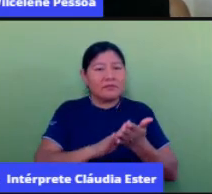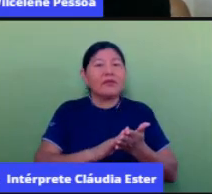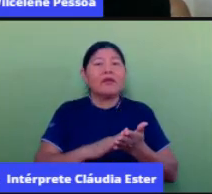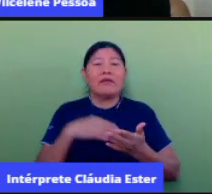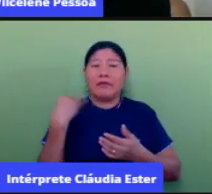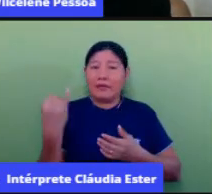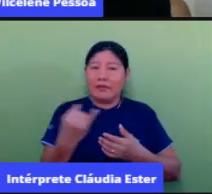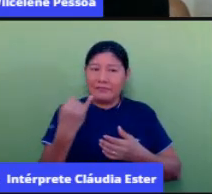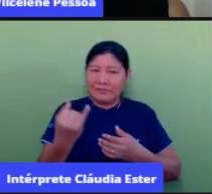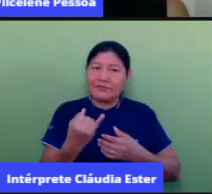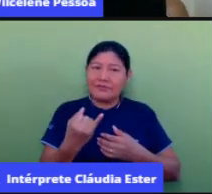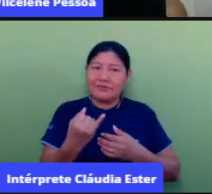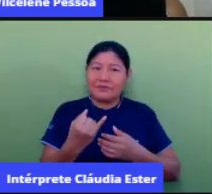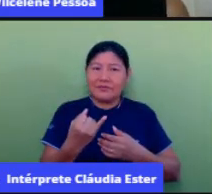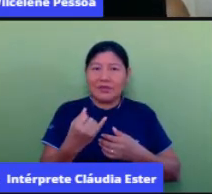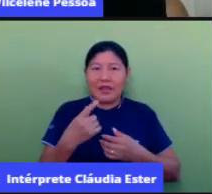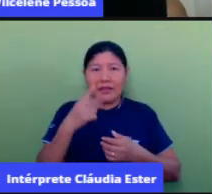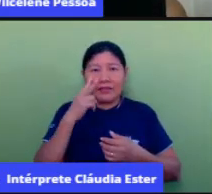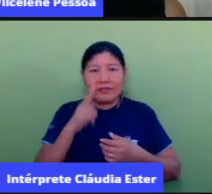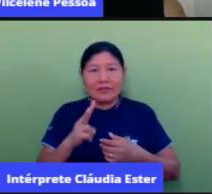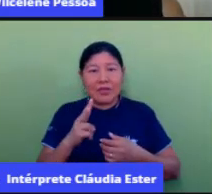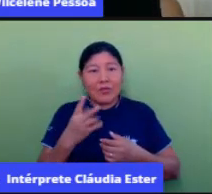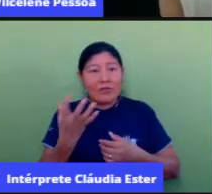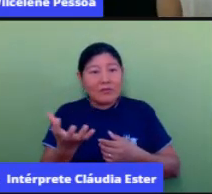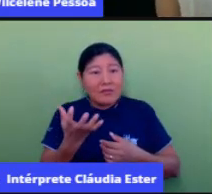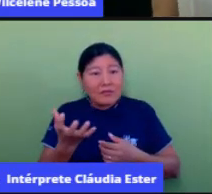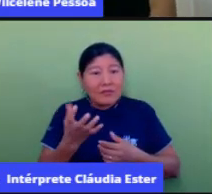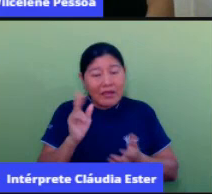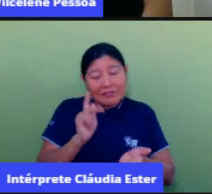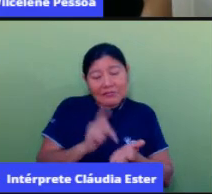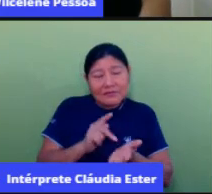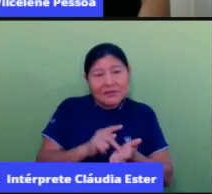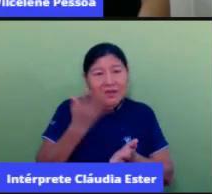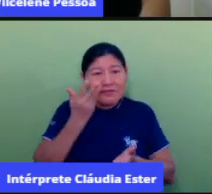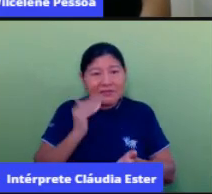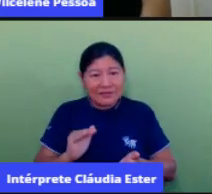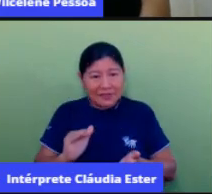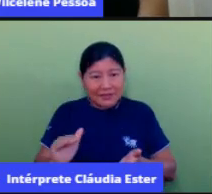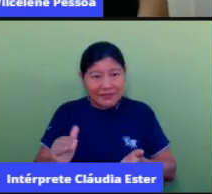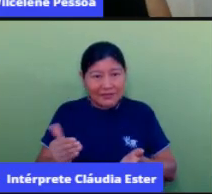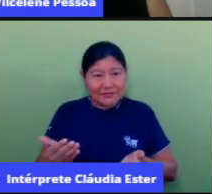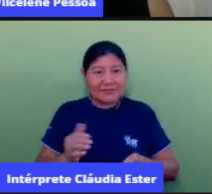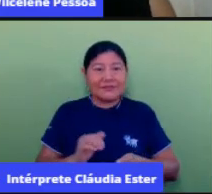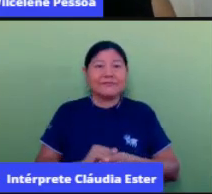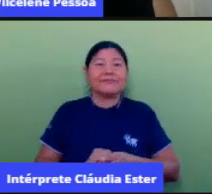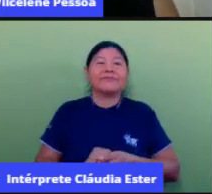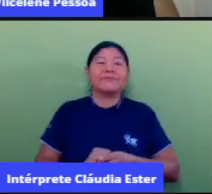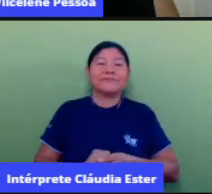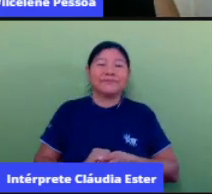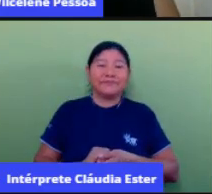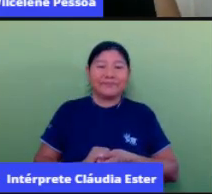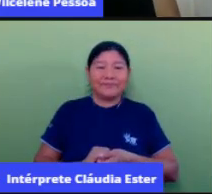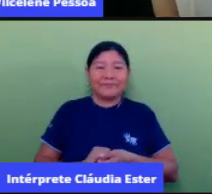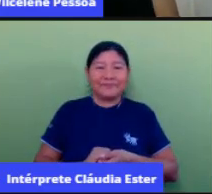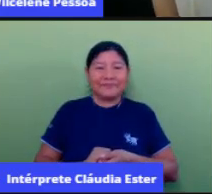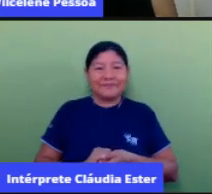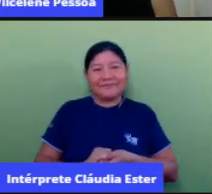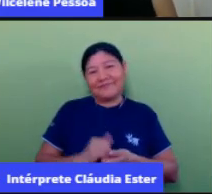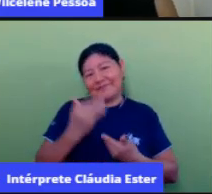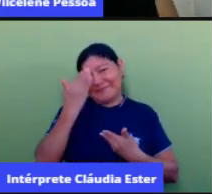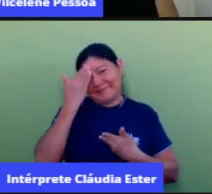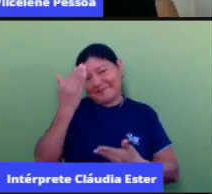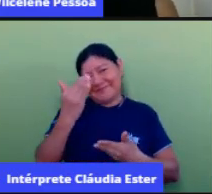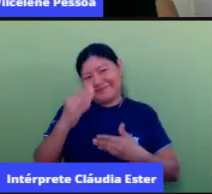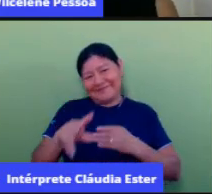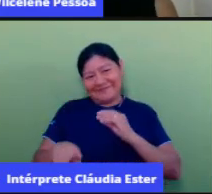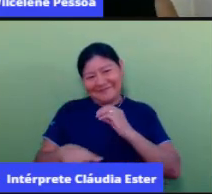o que se espera, né? O que se pode pensar dessas atividades complementares. Antes de mais. Muito obrigada, Will.